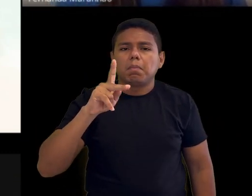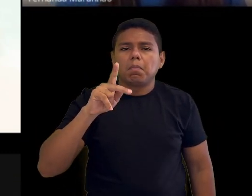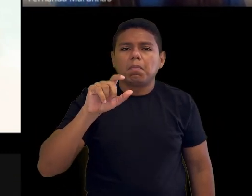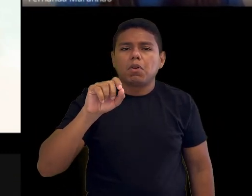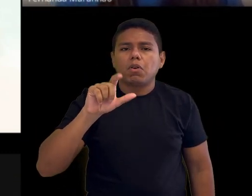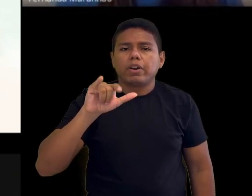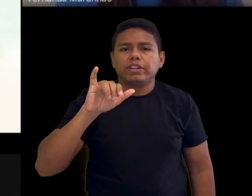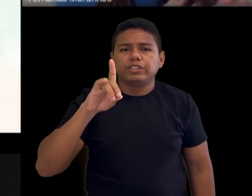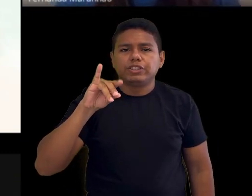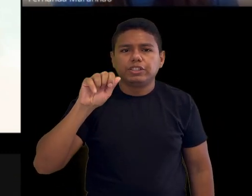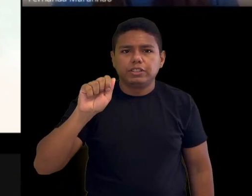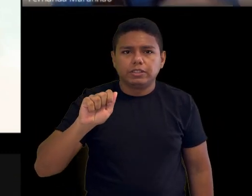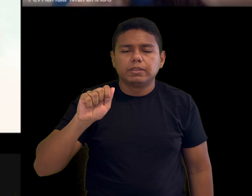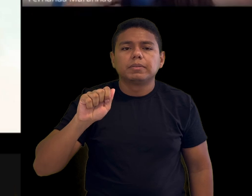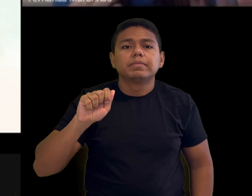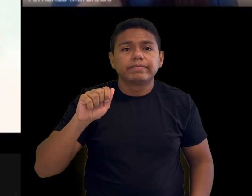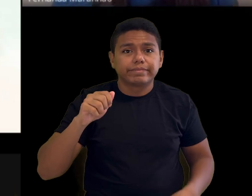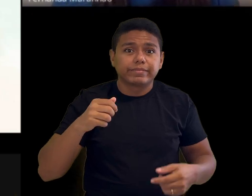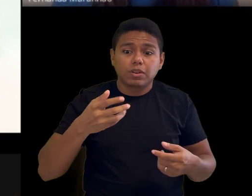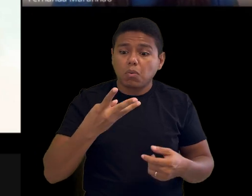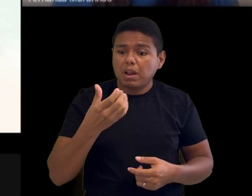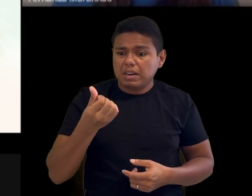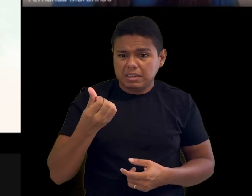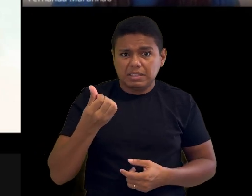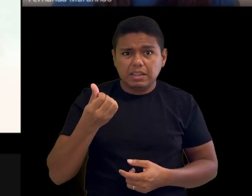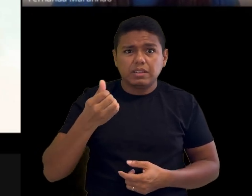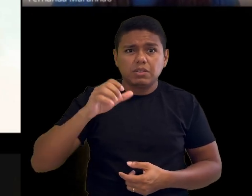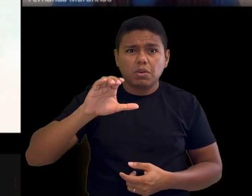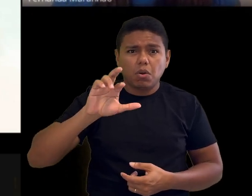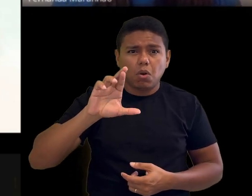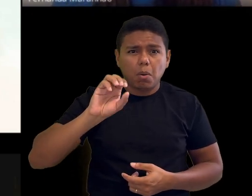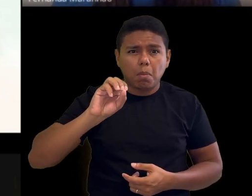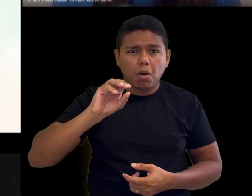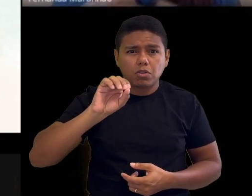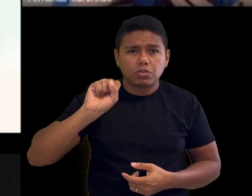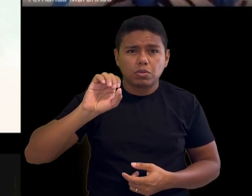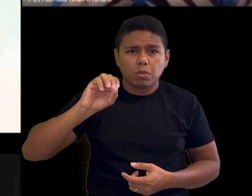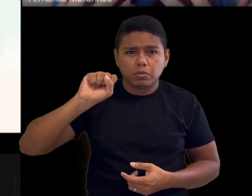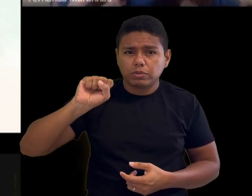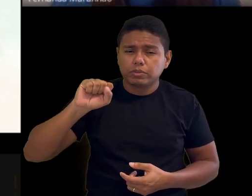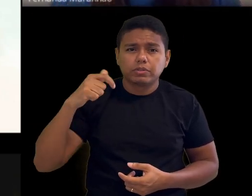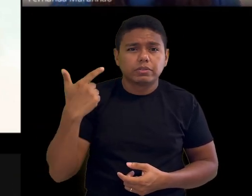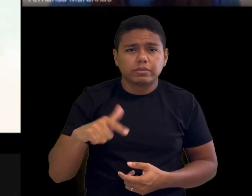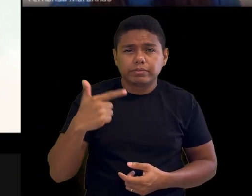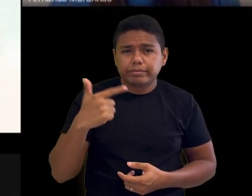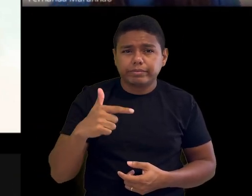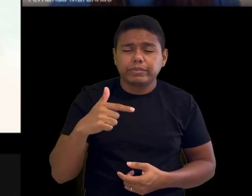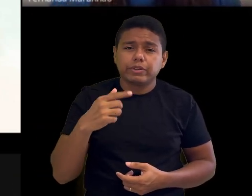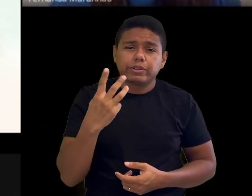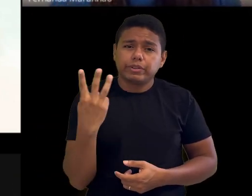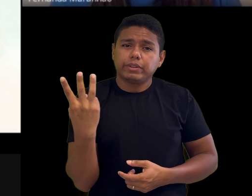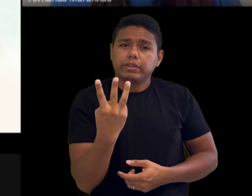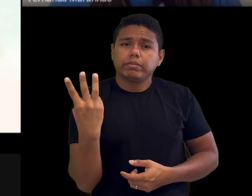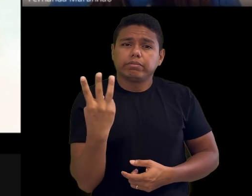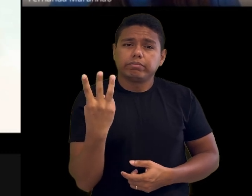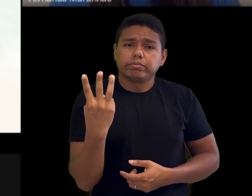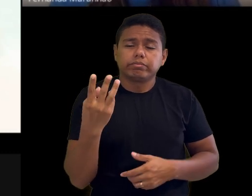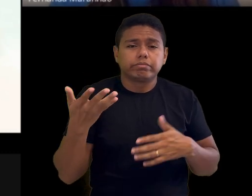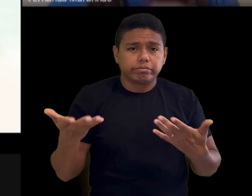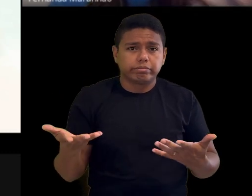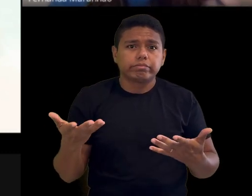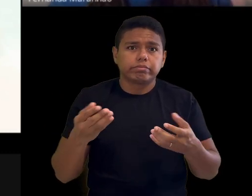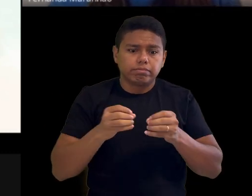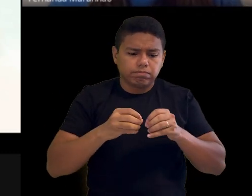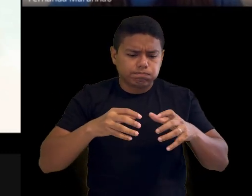46 cromossomos, e sim 3 conjuntos haploides, e a formação de uma mola parcial, em